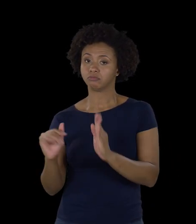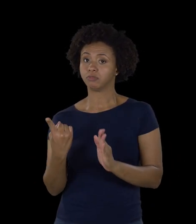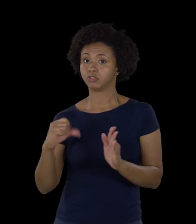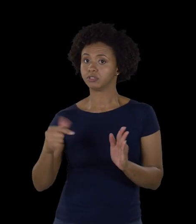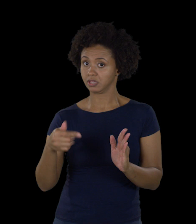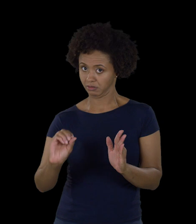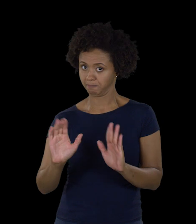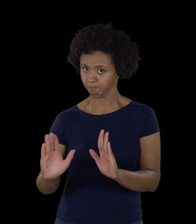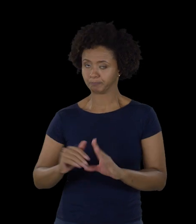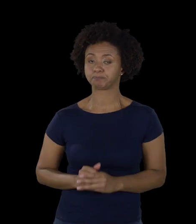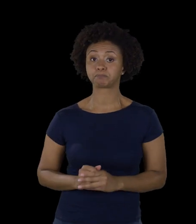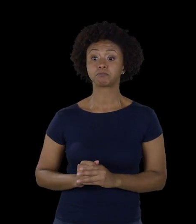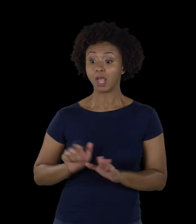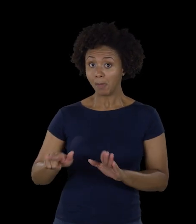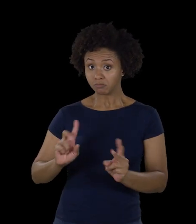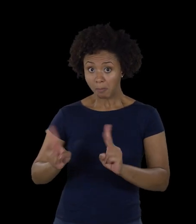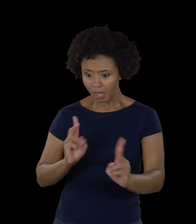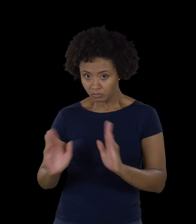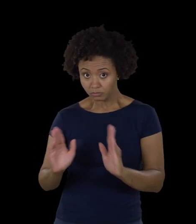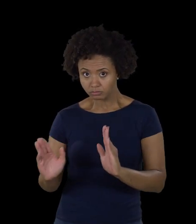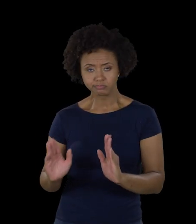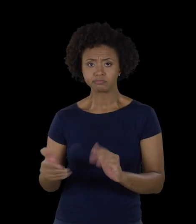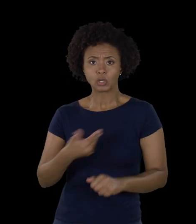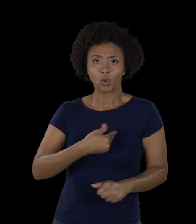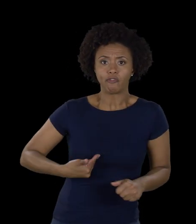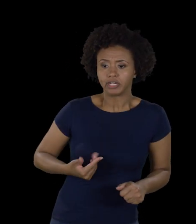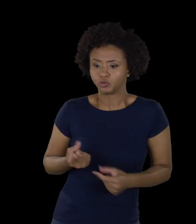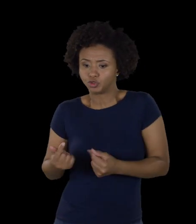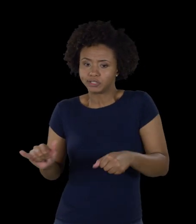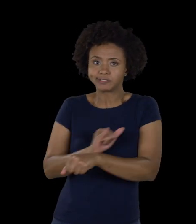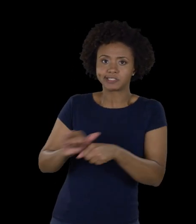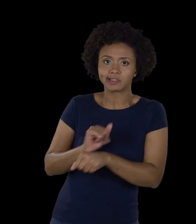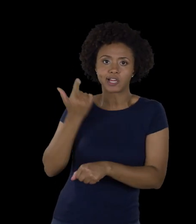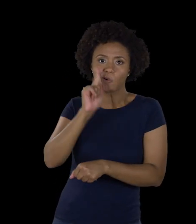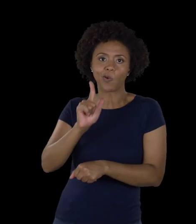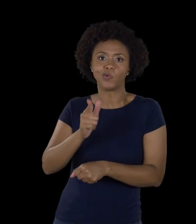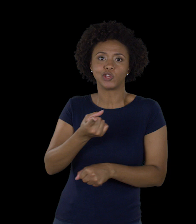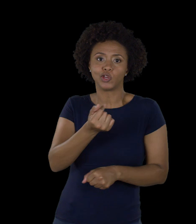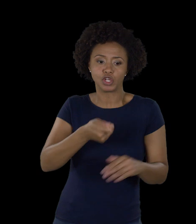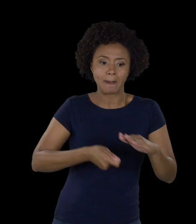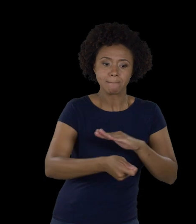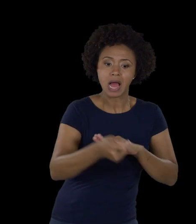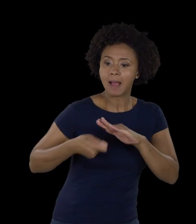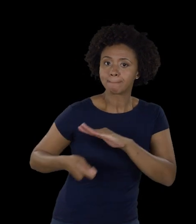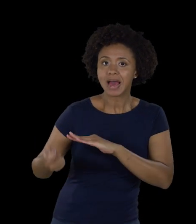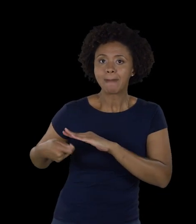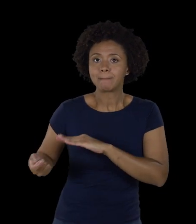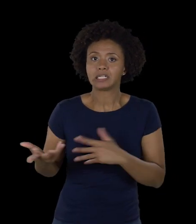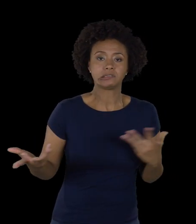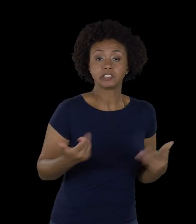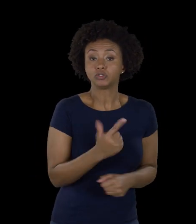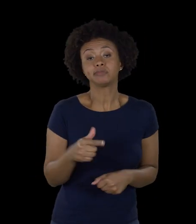Já nesse período, o governo não tinha muitos recursos para fazer seus investimentos. E quem não tem